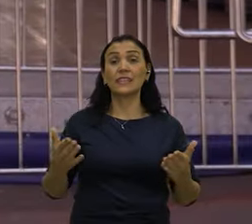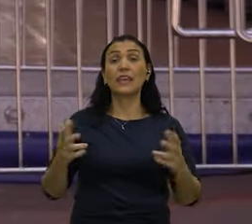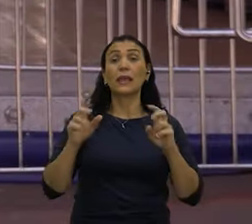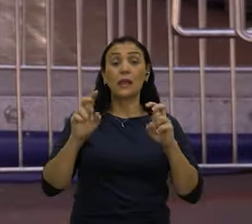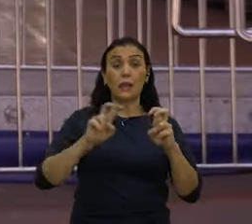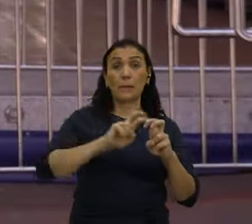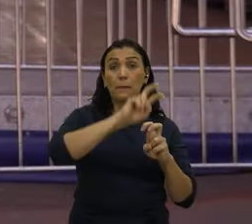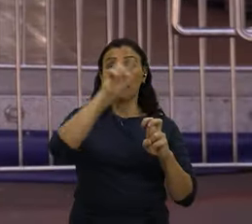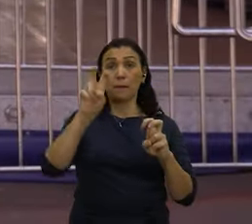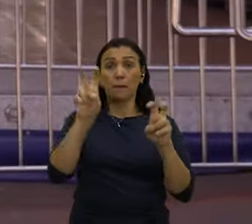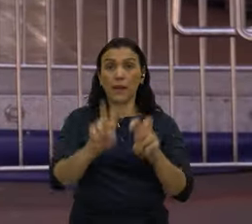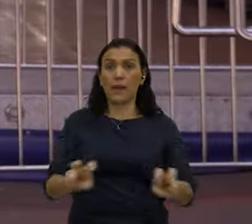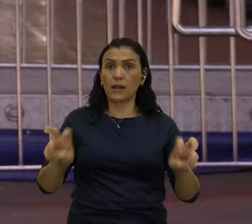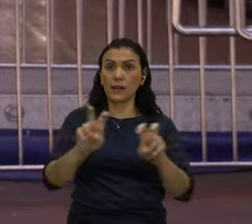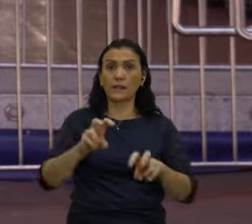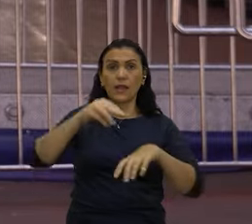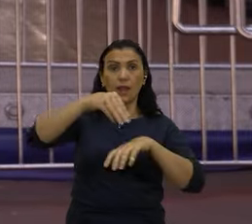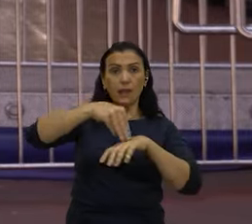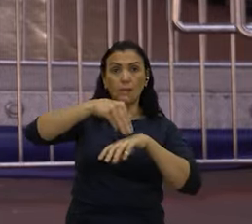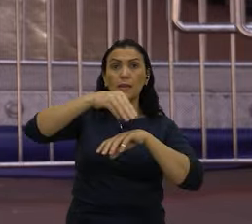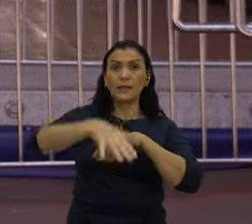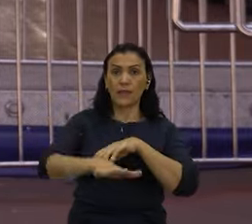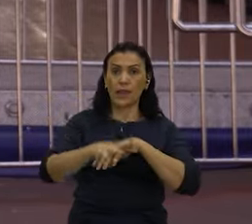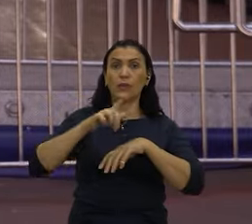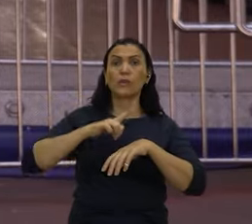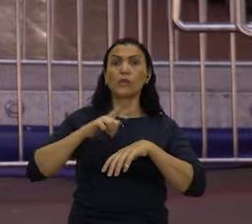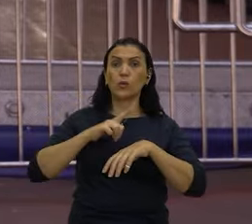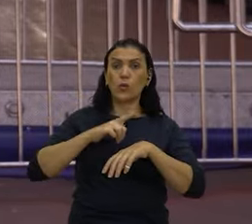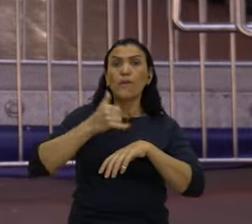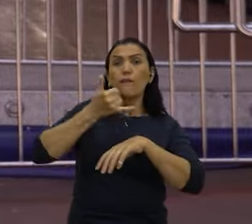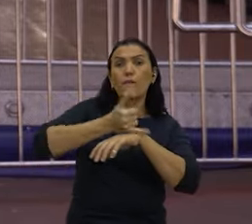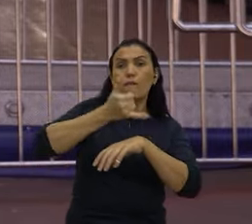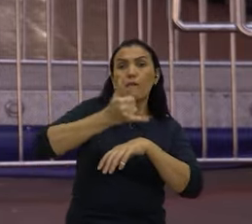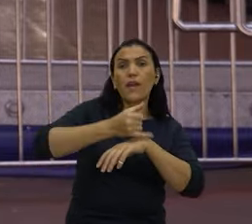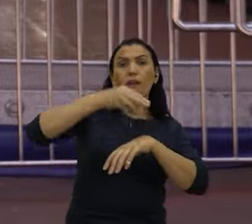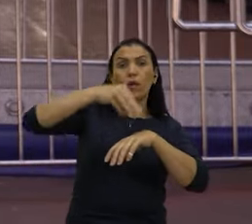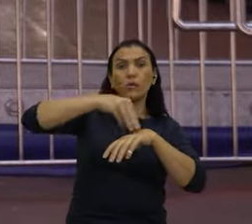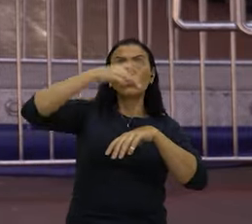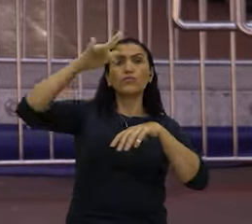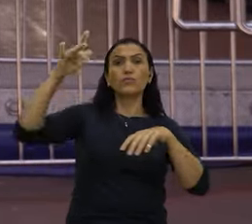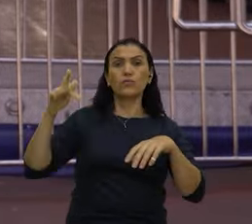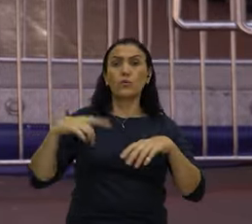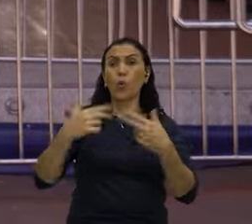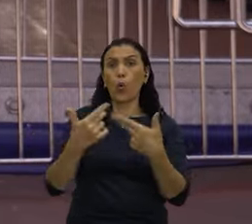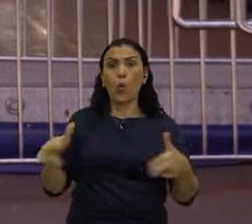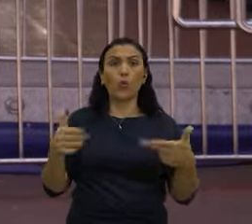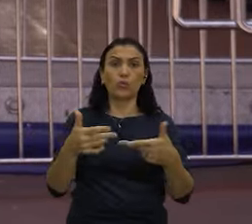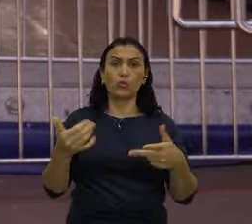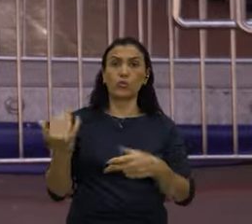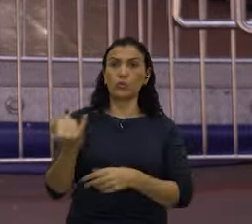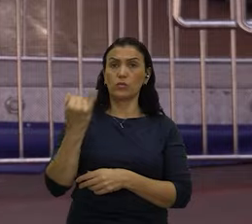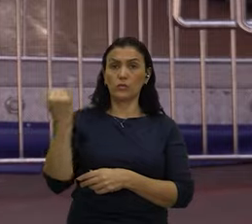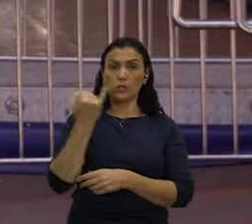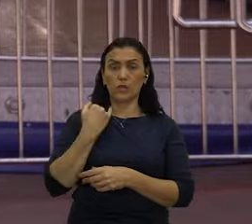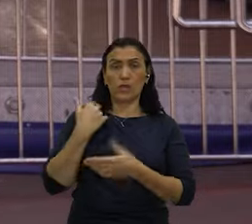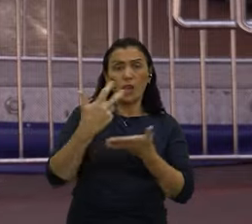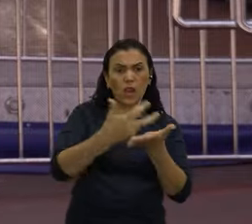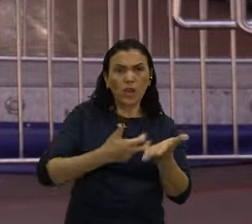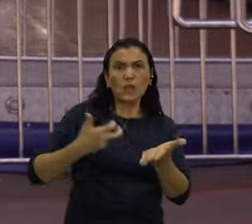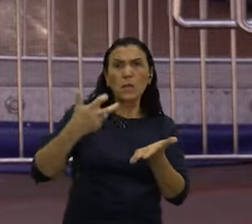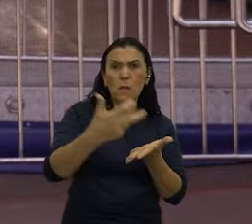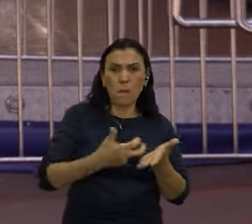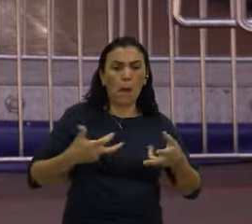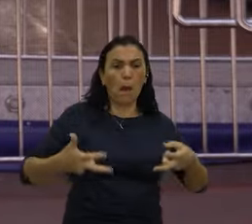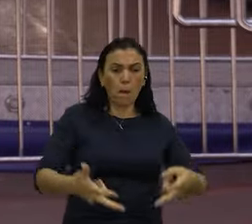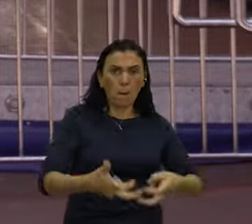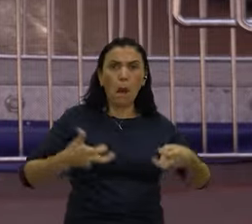Nesse parque aqui, quase tudo tem minério, ferro, alumínio e outros elementos essenciais. Mas a extração e